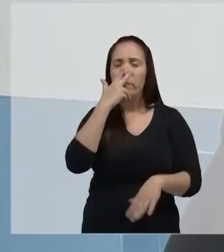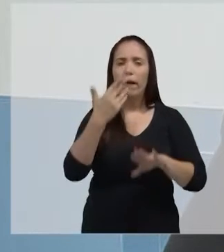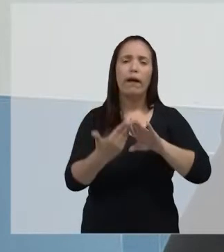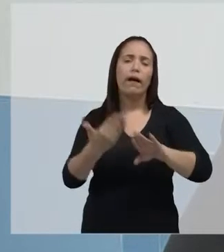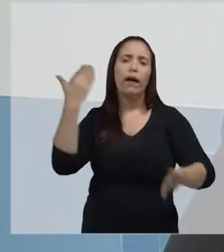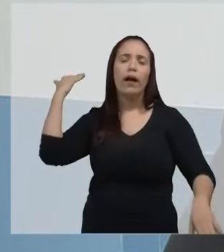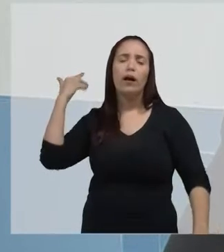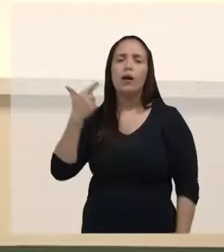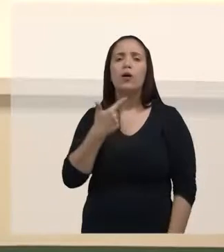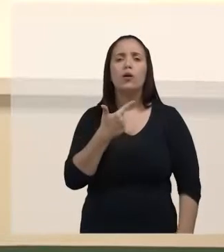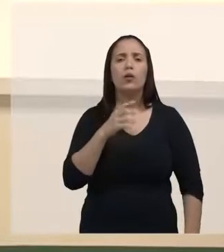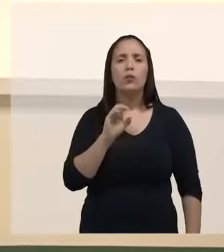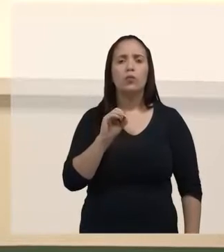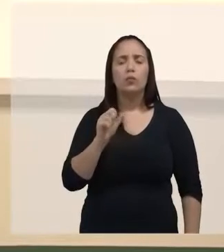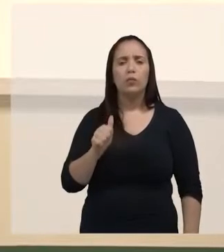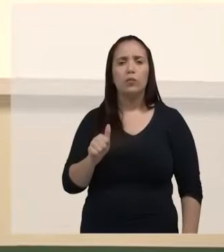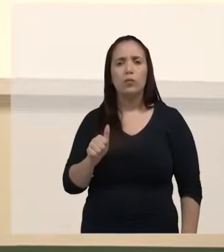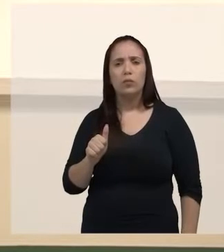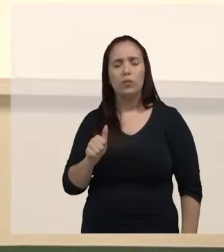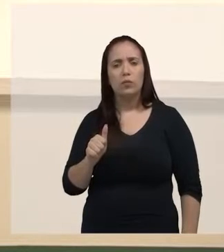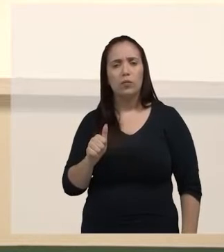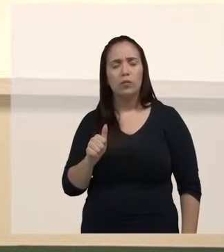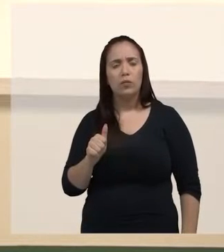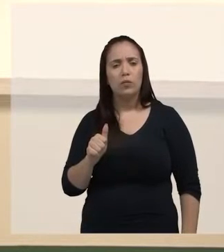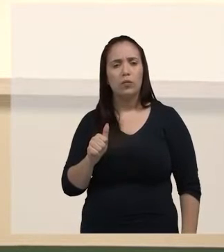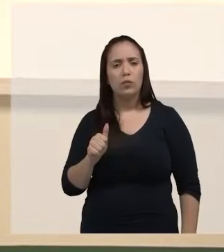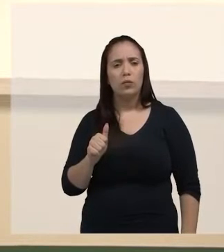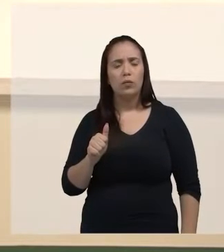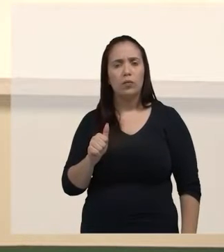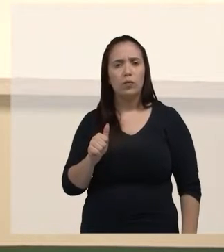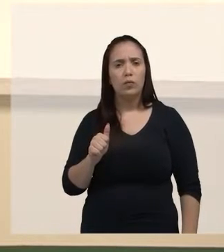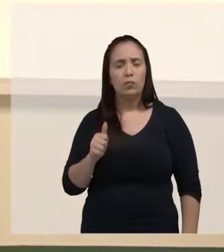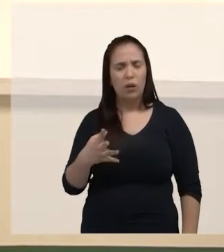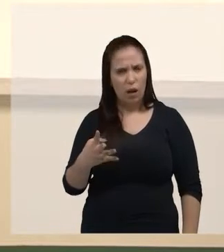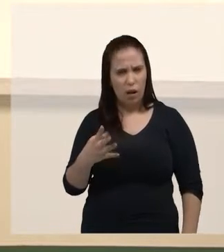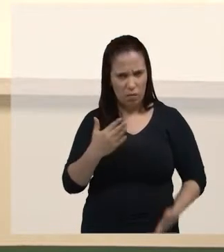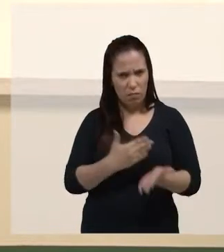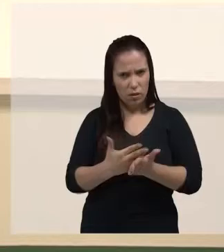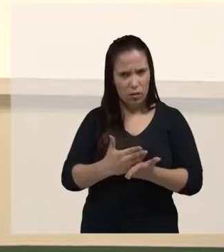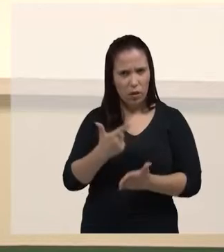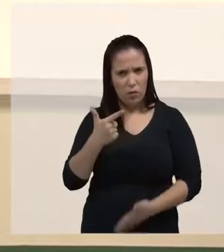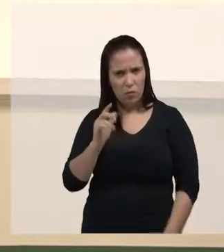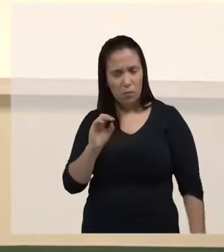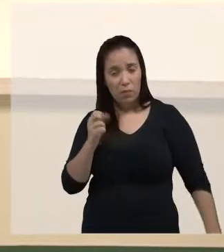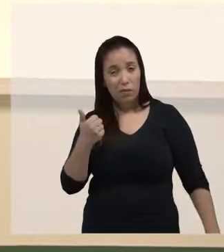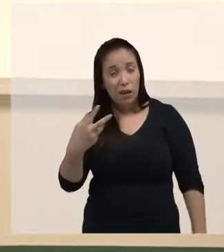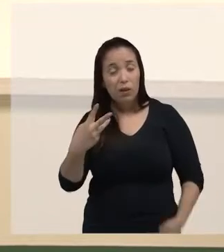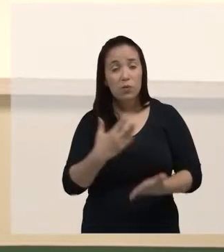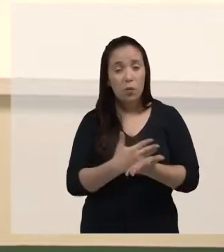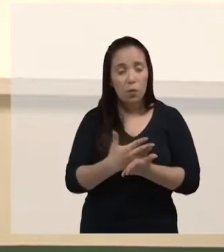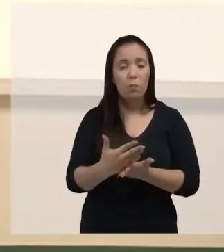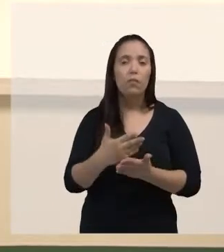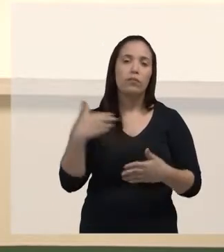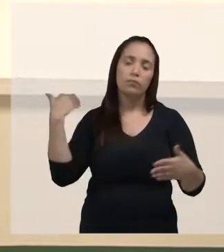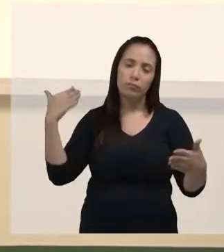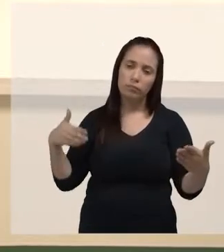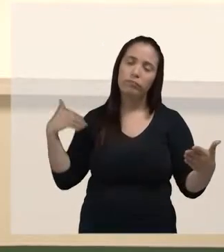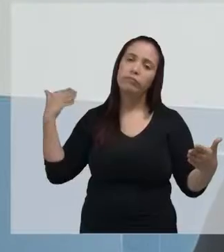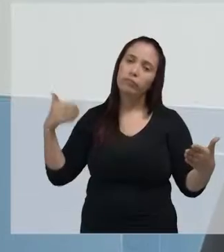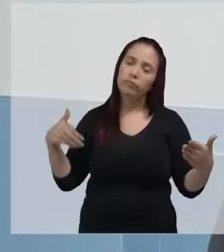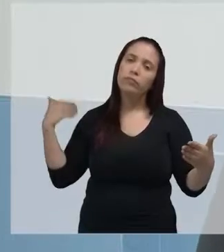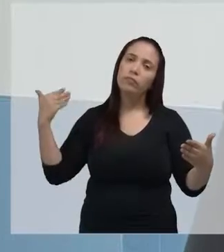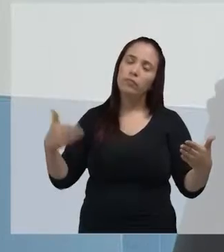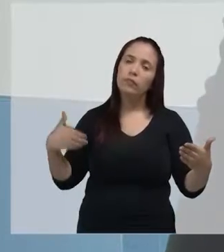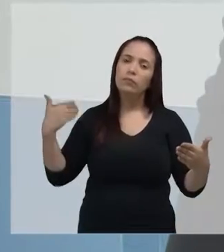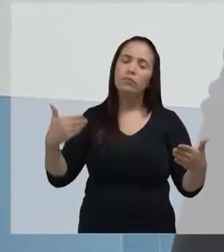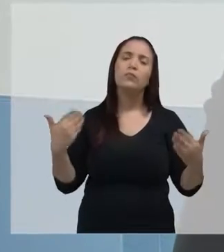2014, Luiz? Não. 2013. Não, Lava Jato não. Iniciou em 2013, isso aí? 2013. Foi. E eu não sei